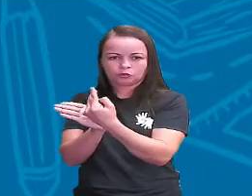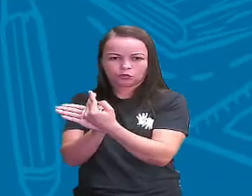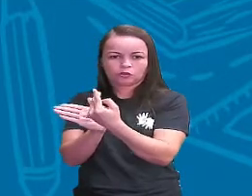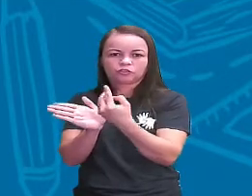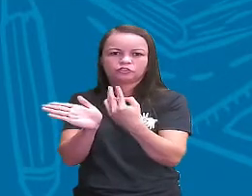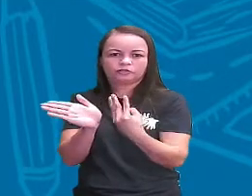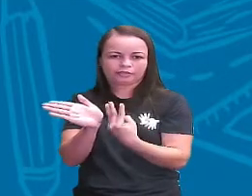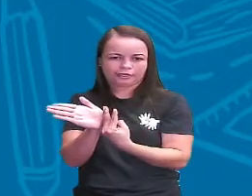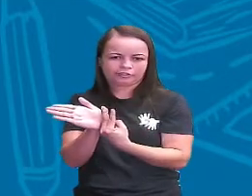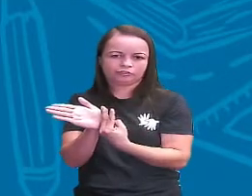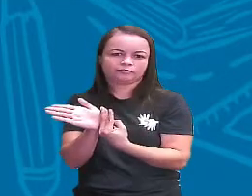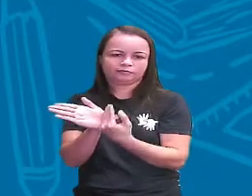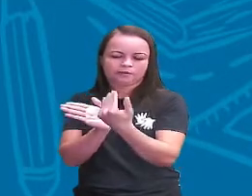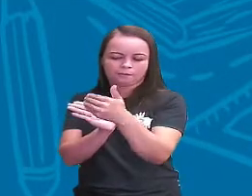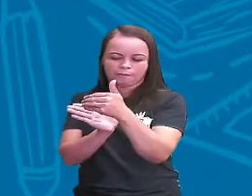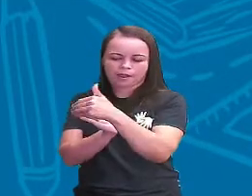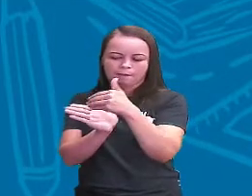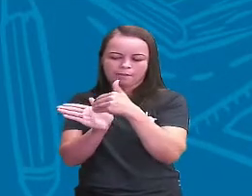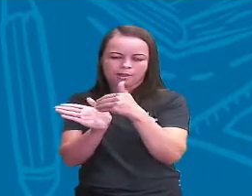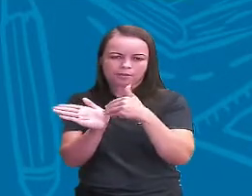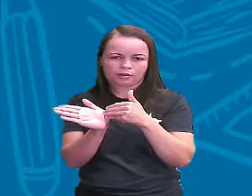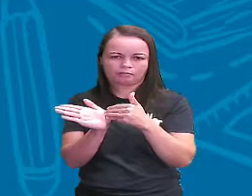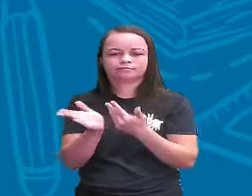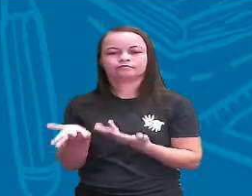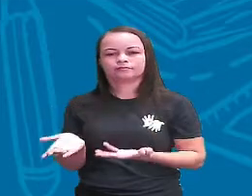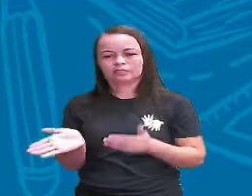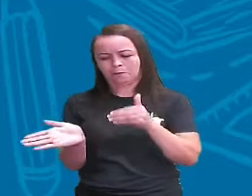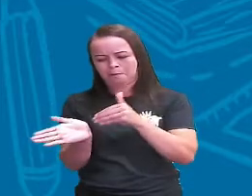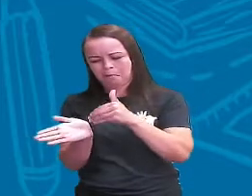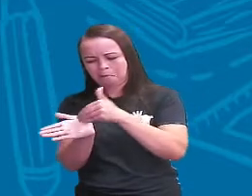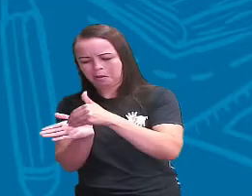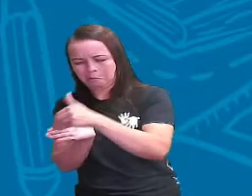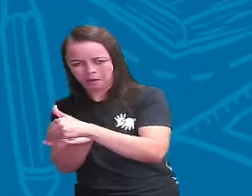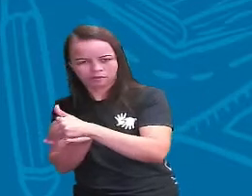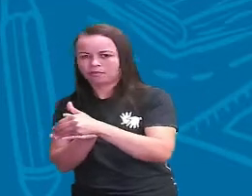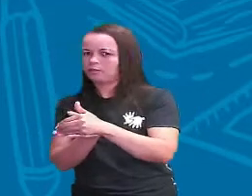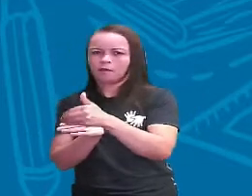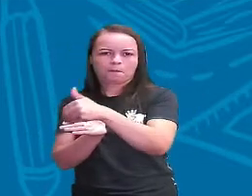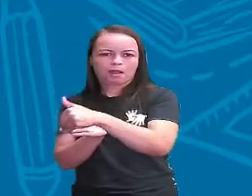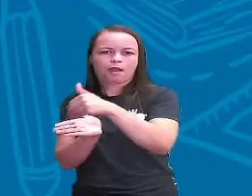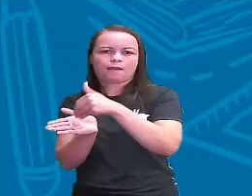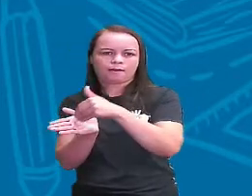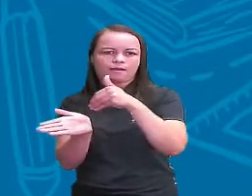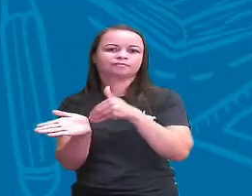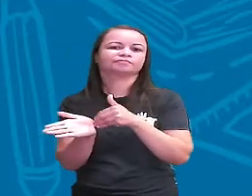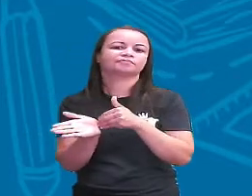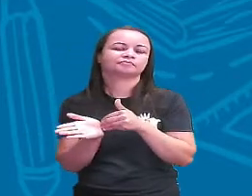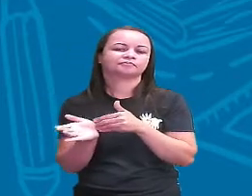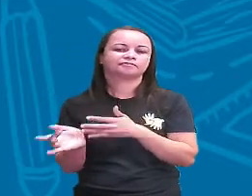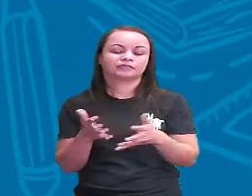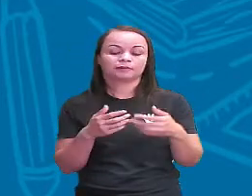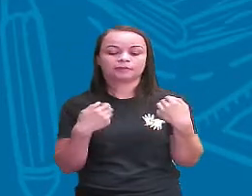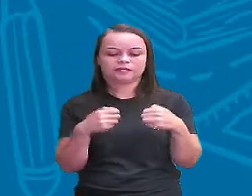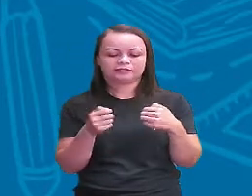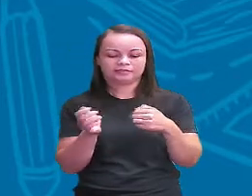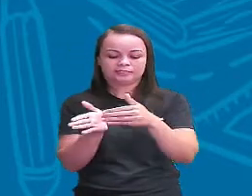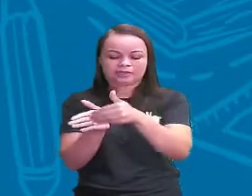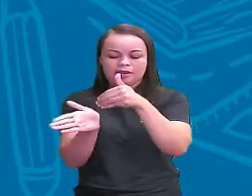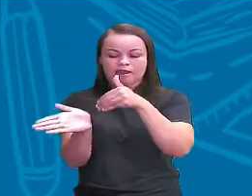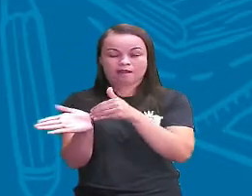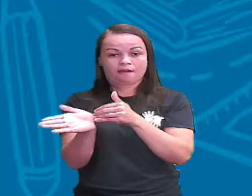2 e 3. A terceira sílaba contando de trás para frente ela tem que estar acentuada para